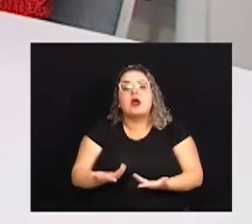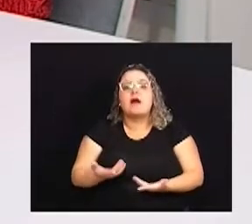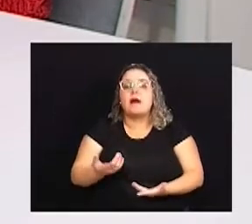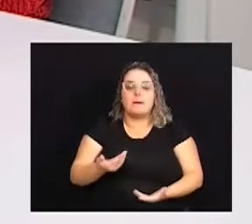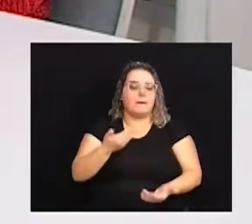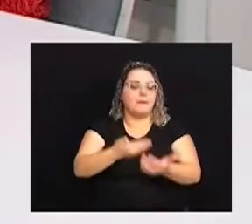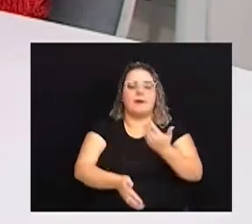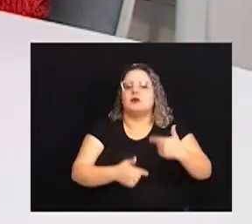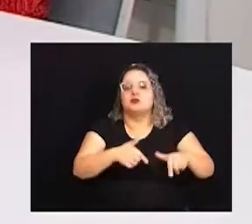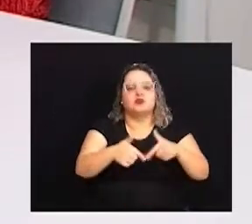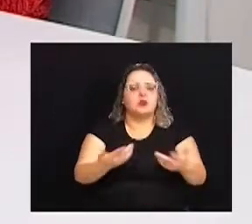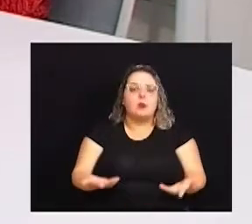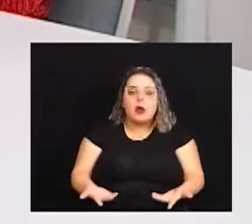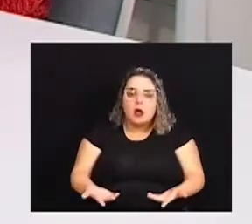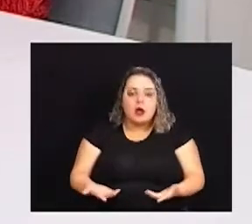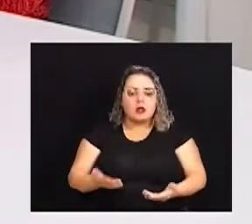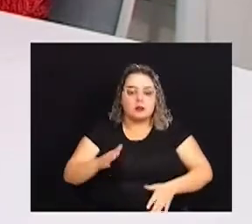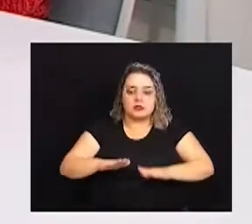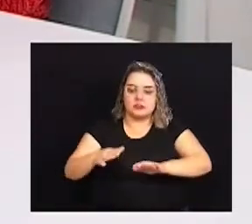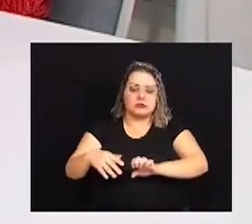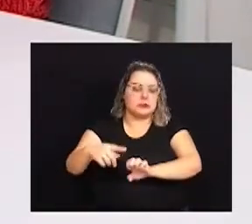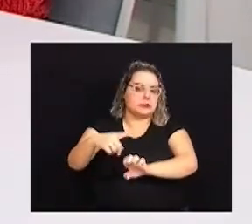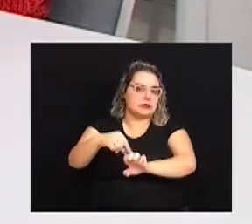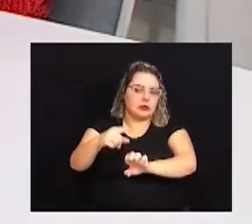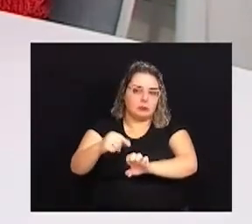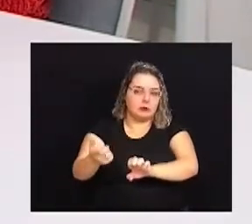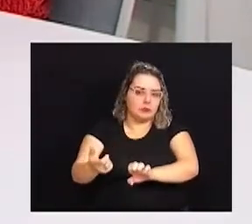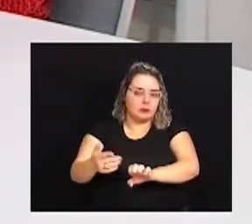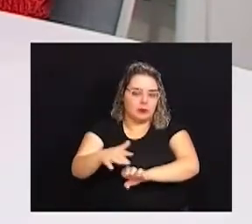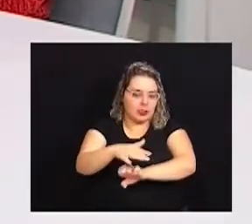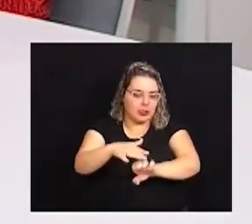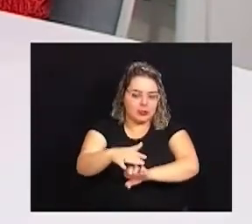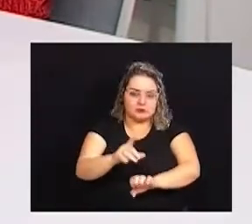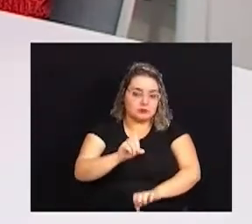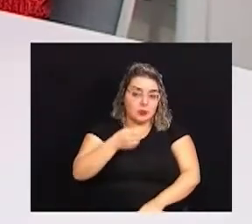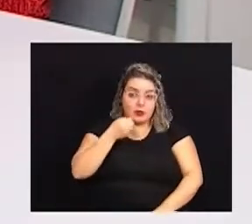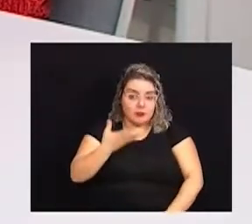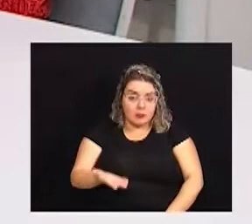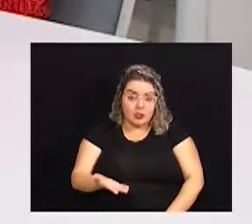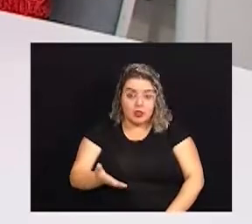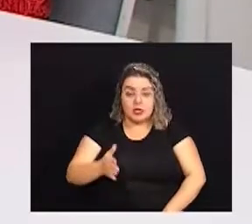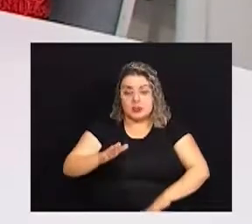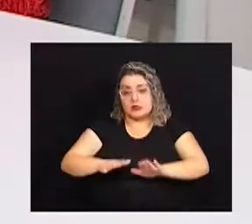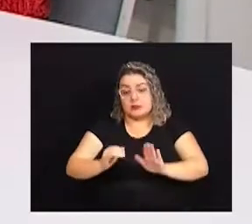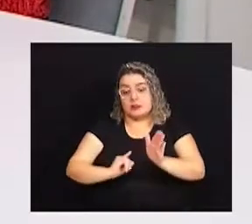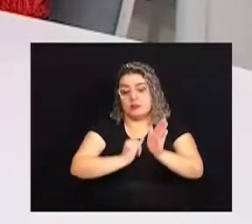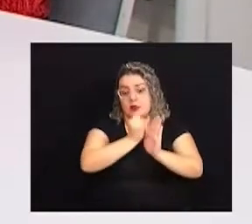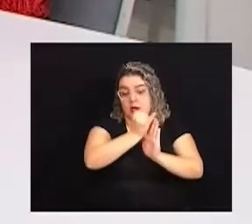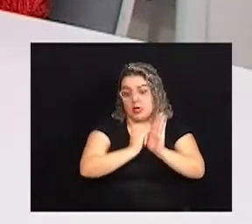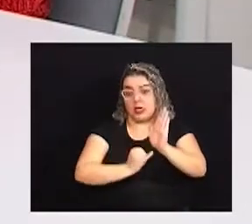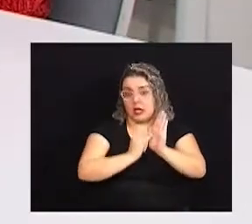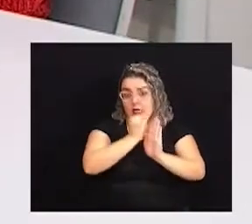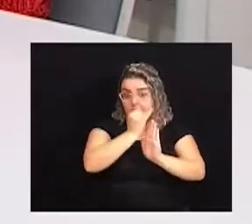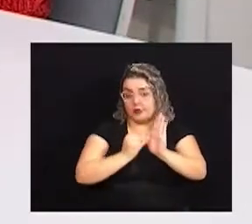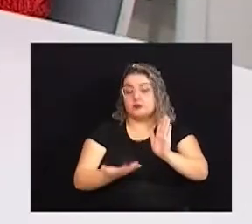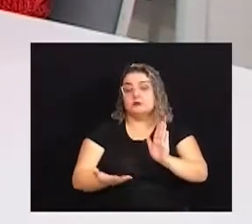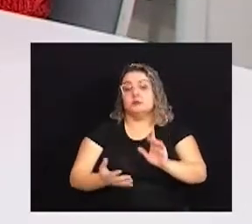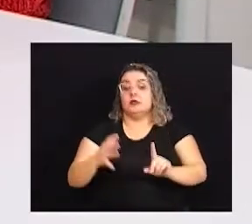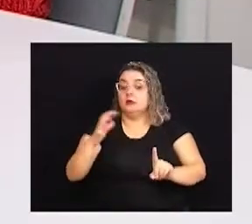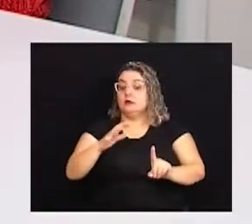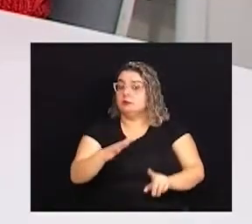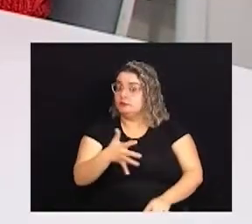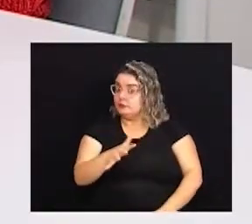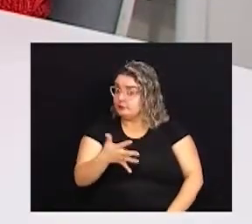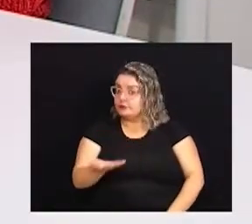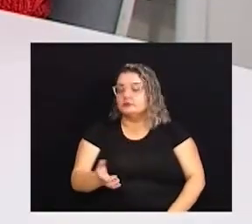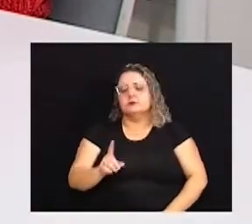perda de renda, você perde um emprego, ou o seu negócio não vai muito bem, ou por exemplo, no caso de inflação, às vezes a inflação